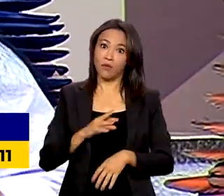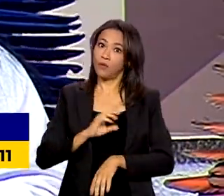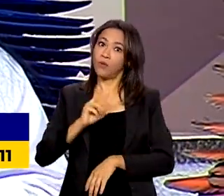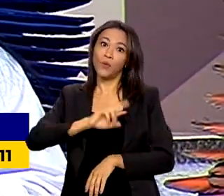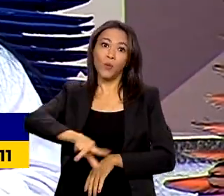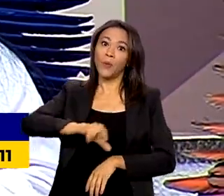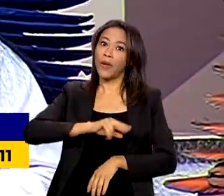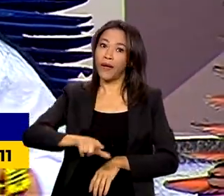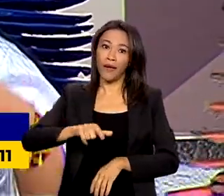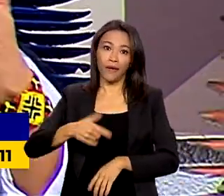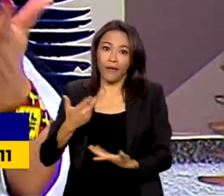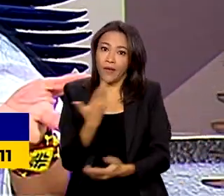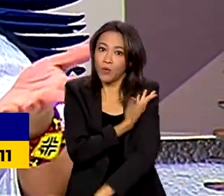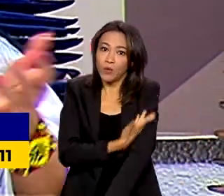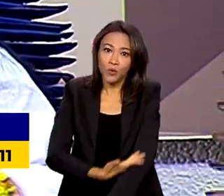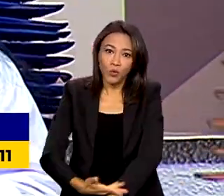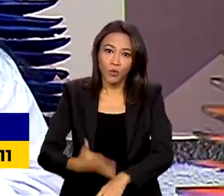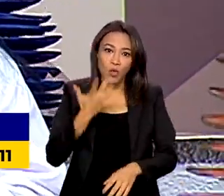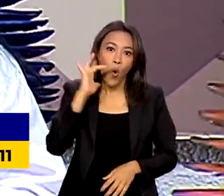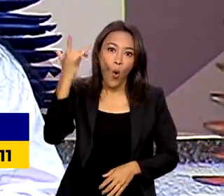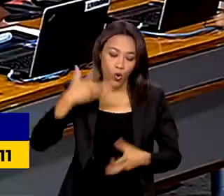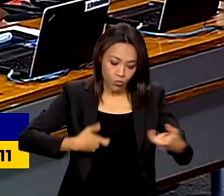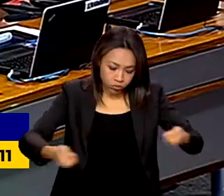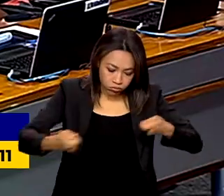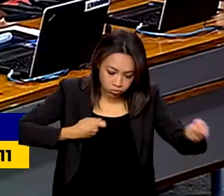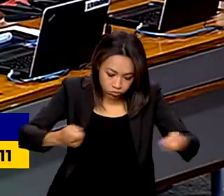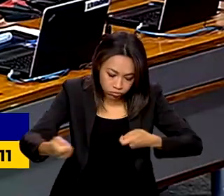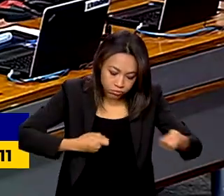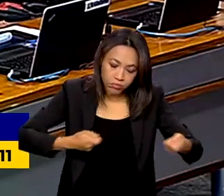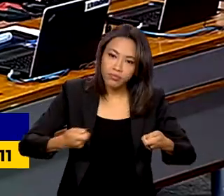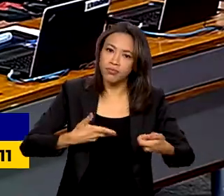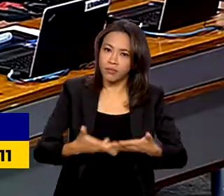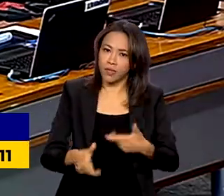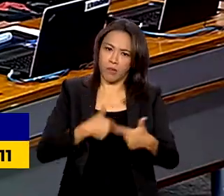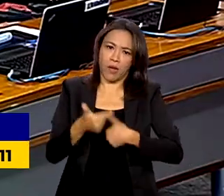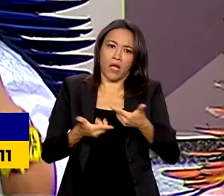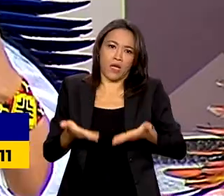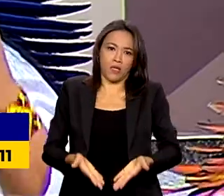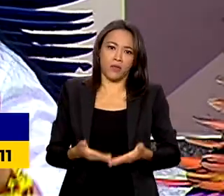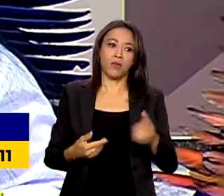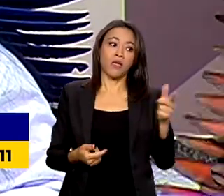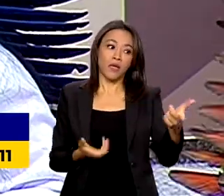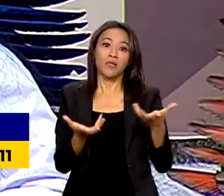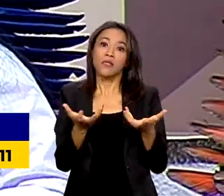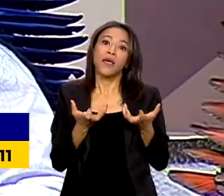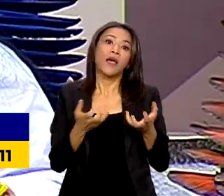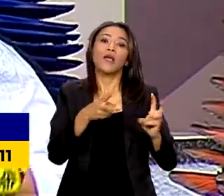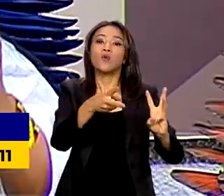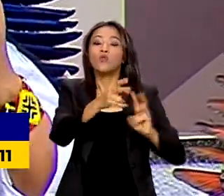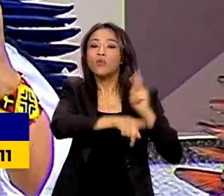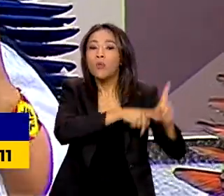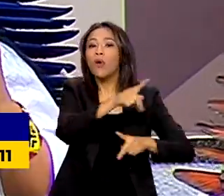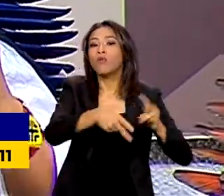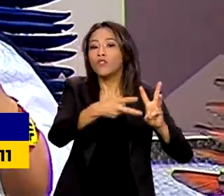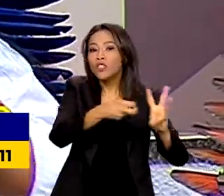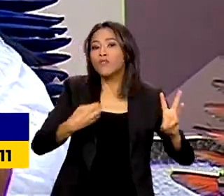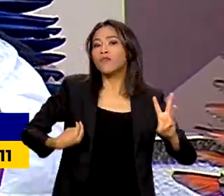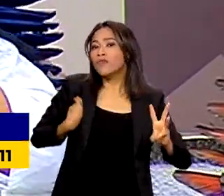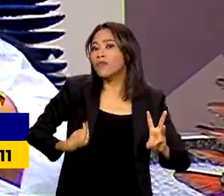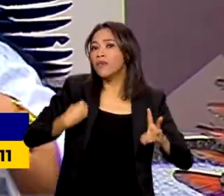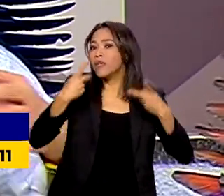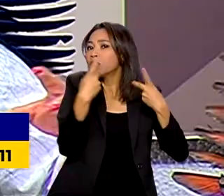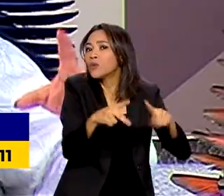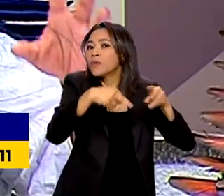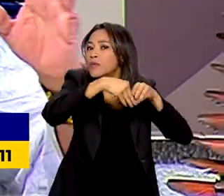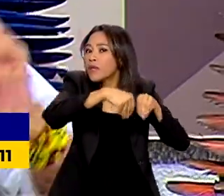praticar a mineração ou mesmo, né, o garimpo. Os povos indígenas querem viver livre em seus territórios com o direito, né,